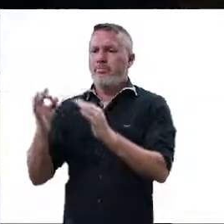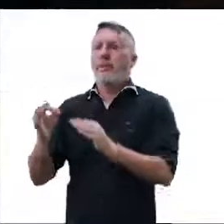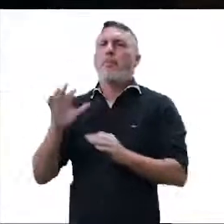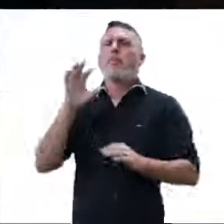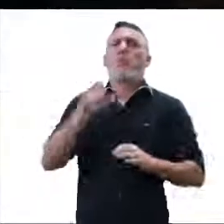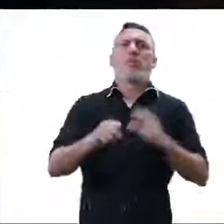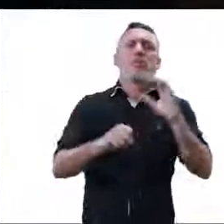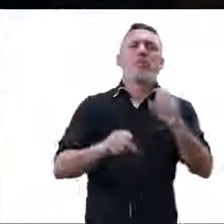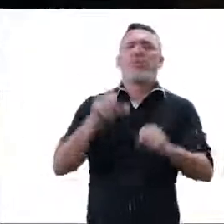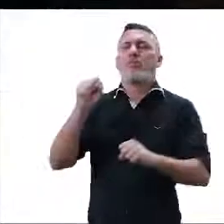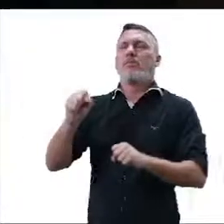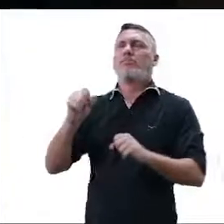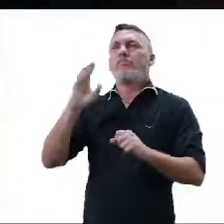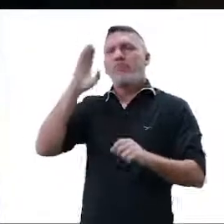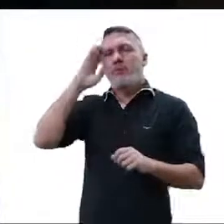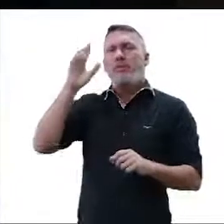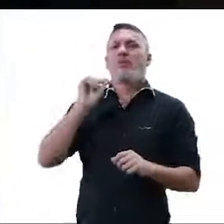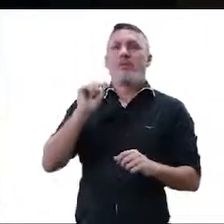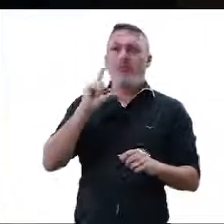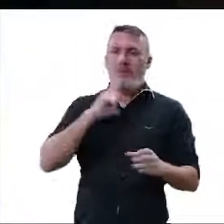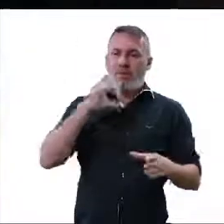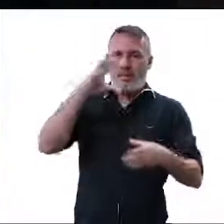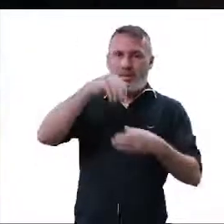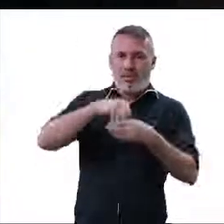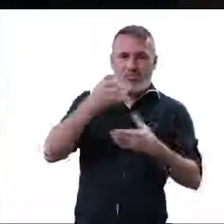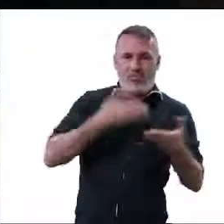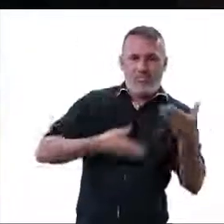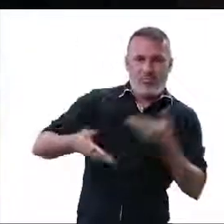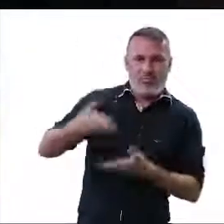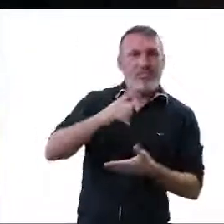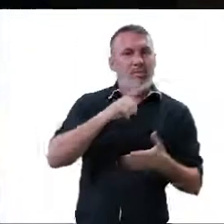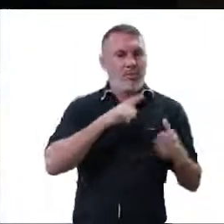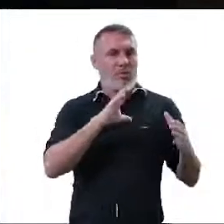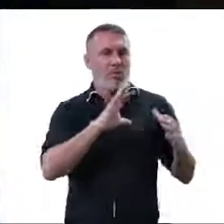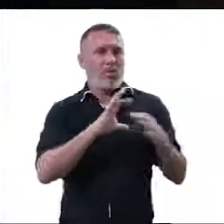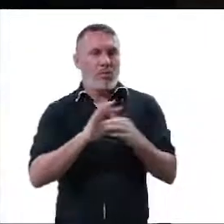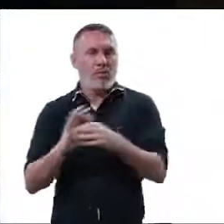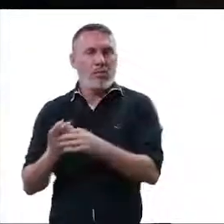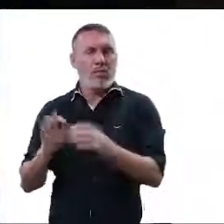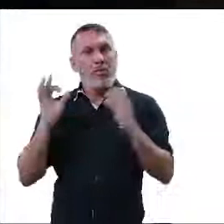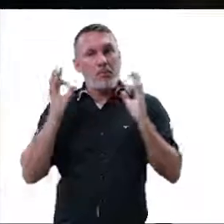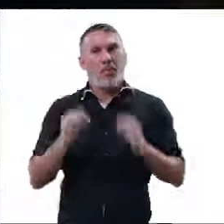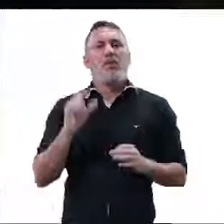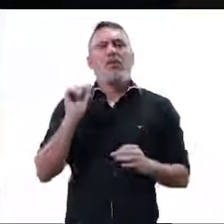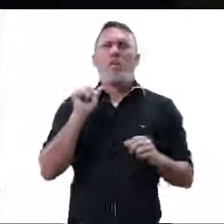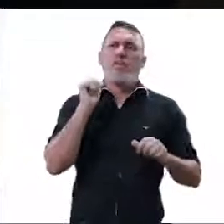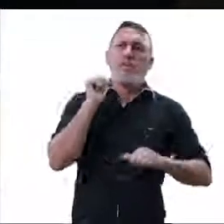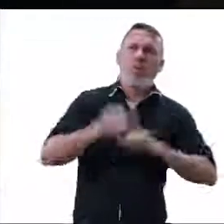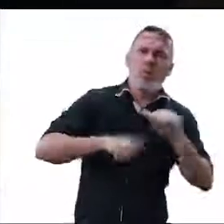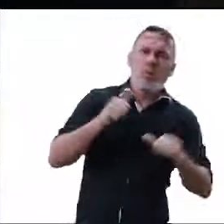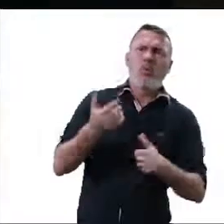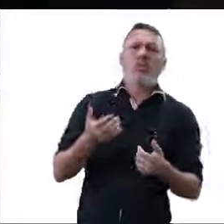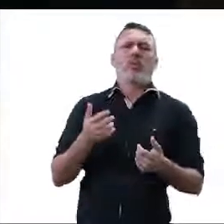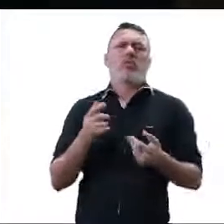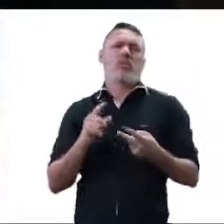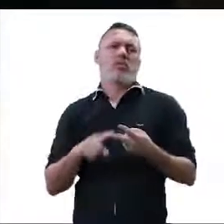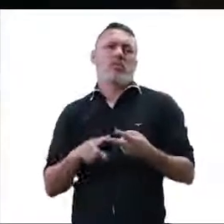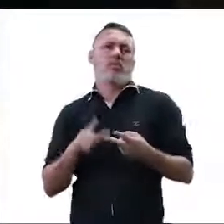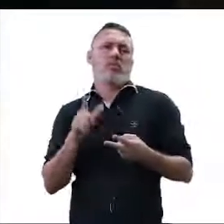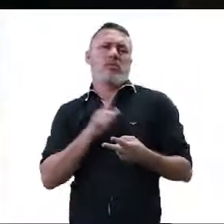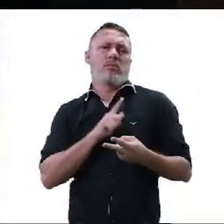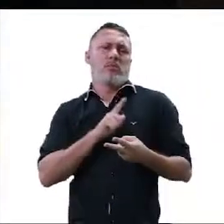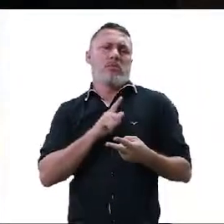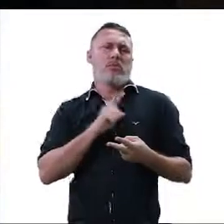busca, dentro dessa harmonia, dentro desse contexto, as mudanças,